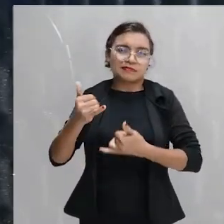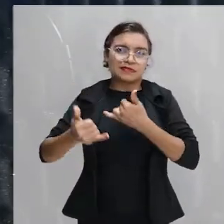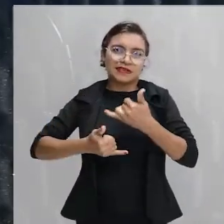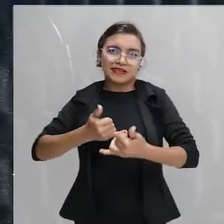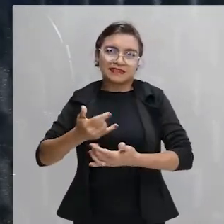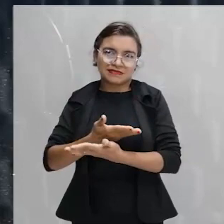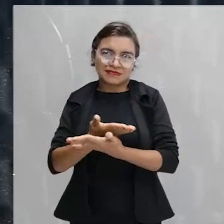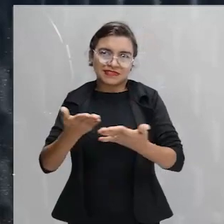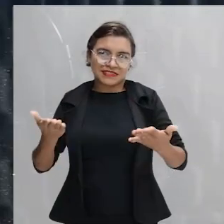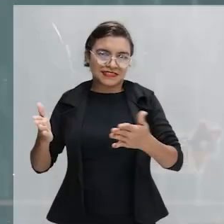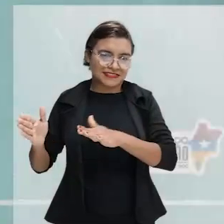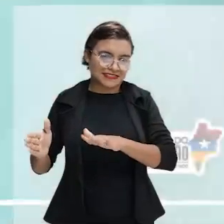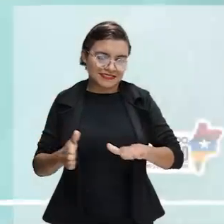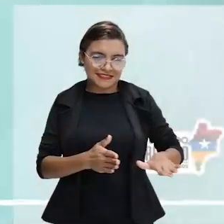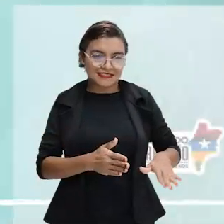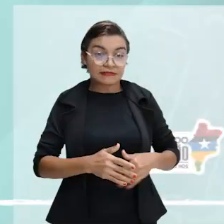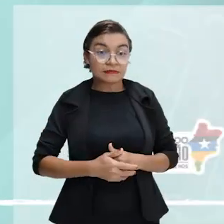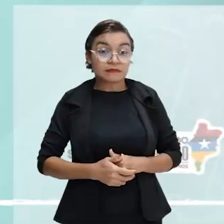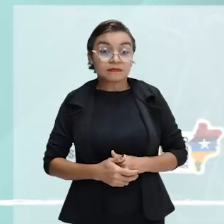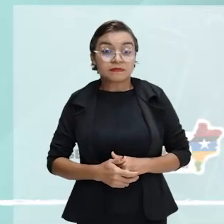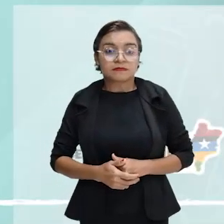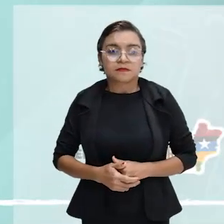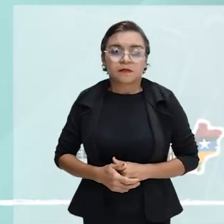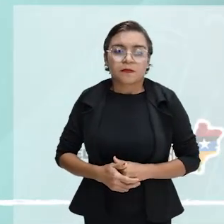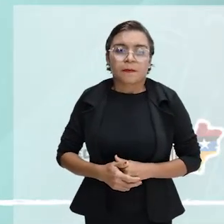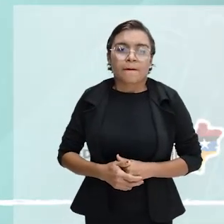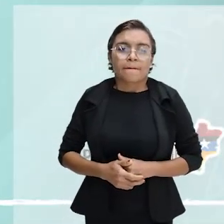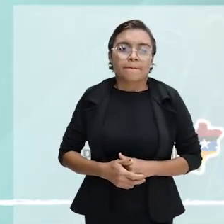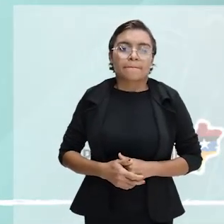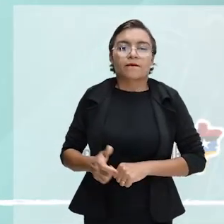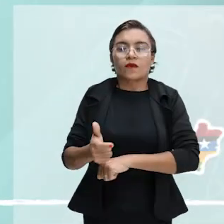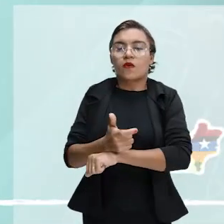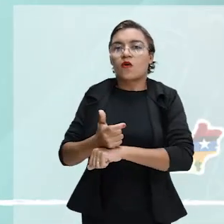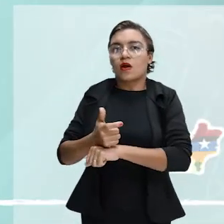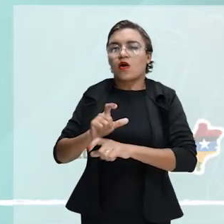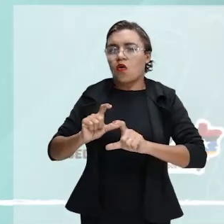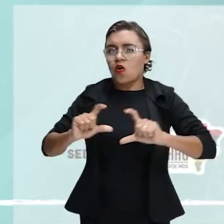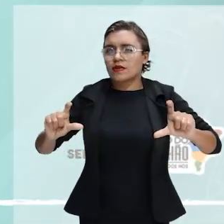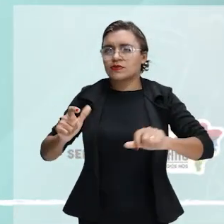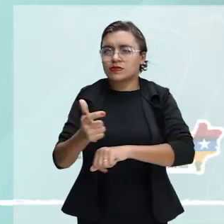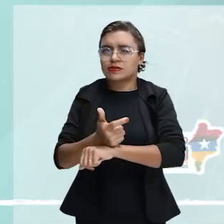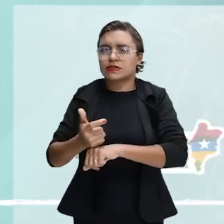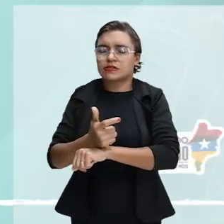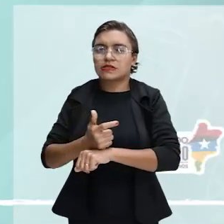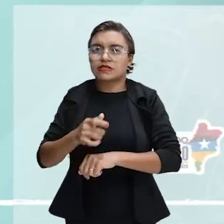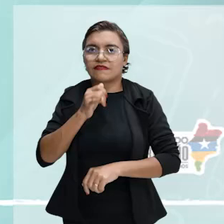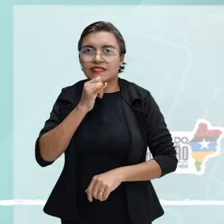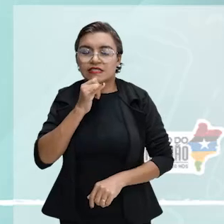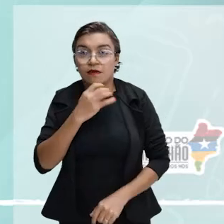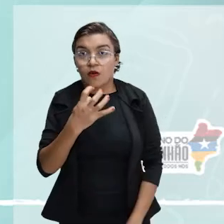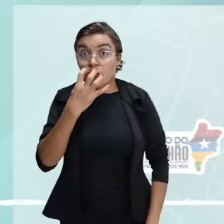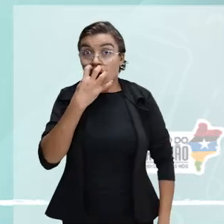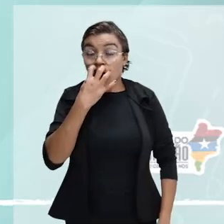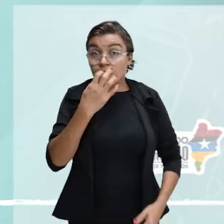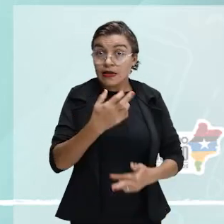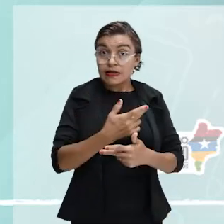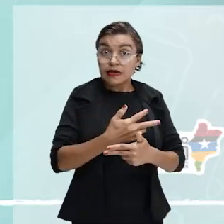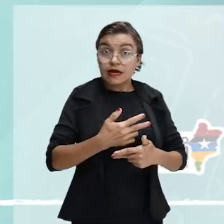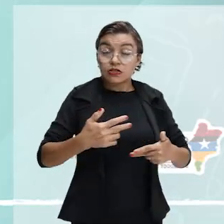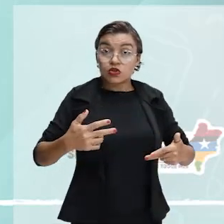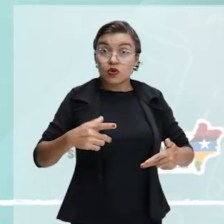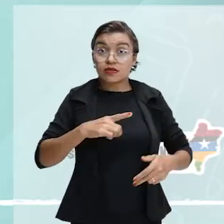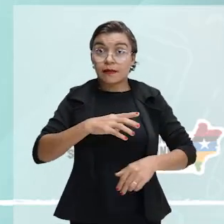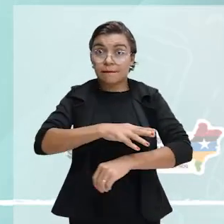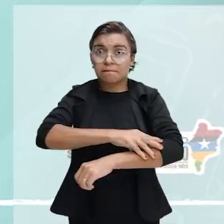Olha só agora as orações adjetivas. Os cachorros são peludos. Peludos, né? É